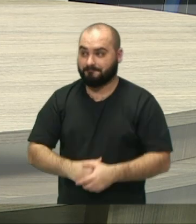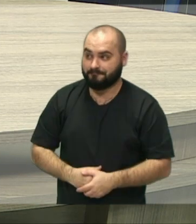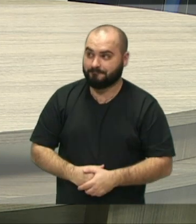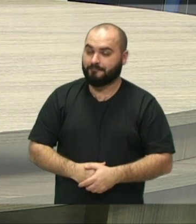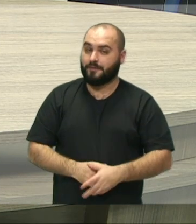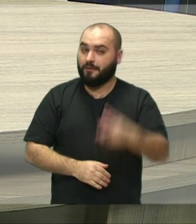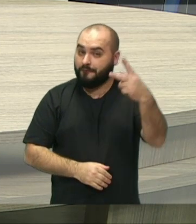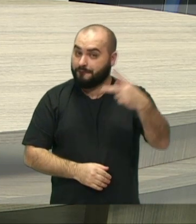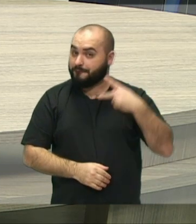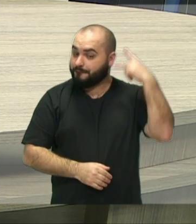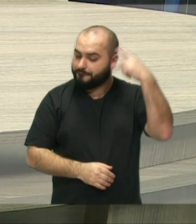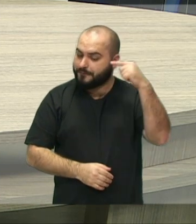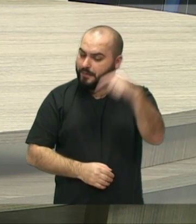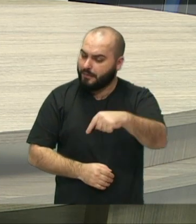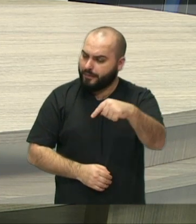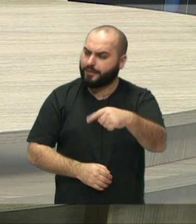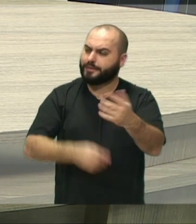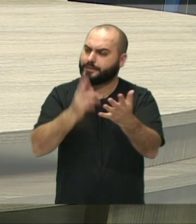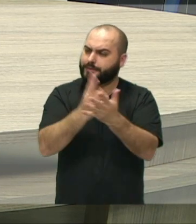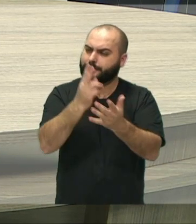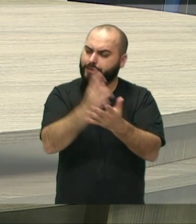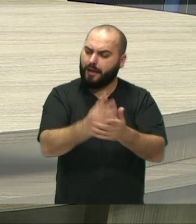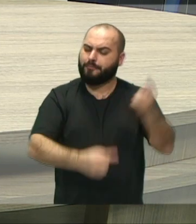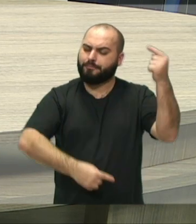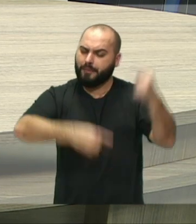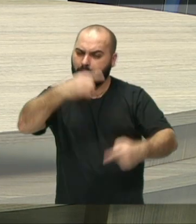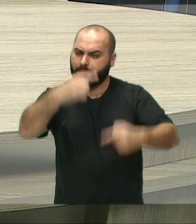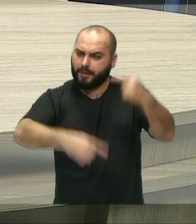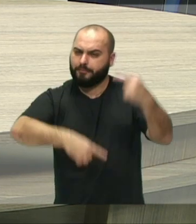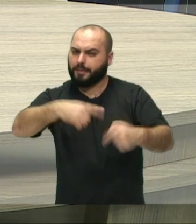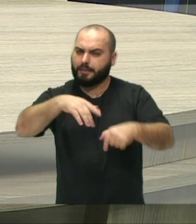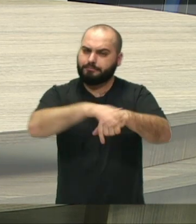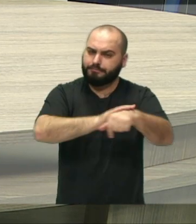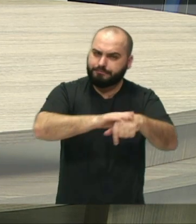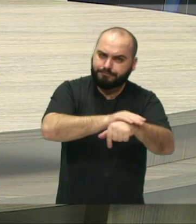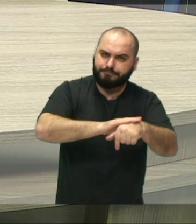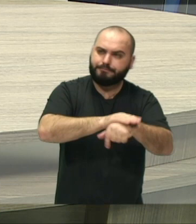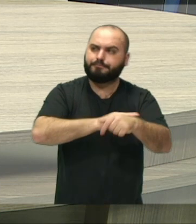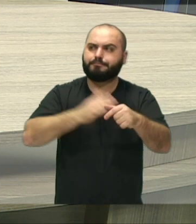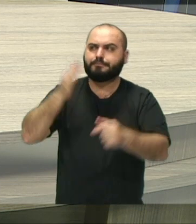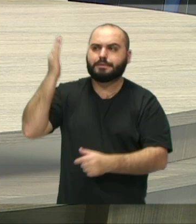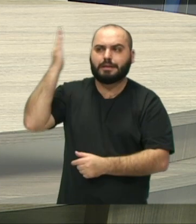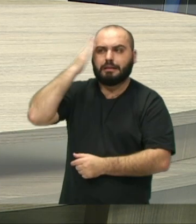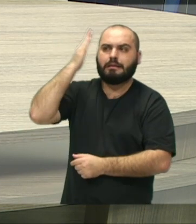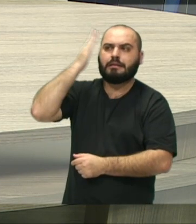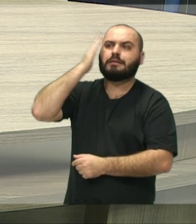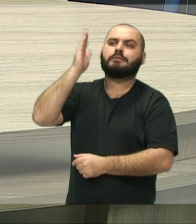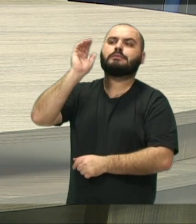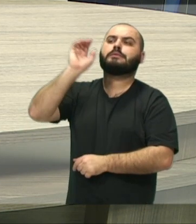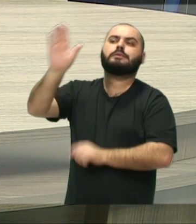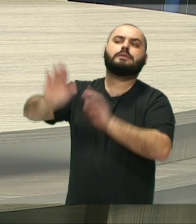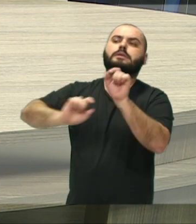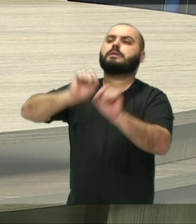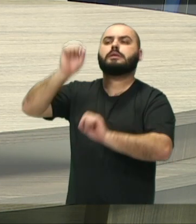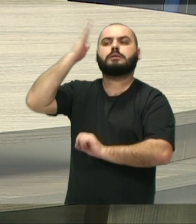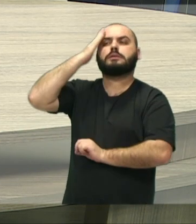vivem discutindo sobre isso, vendo quais são as melhores formas, mas eu quero te perguntar uma coisa